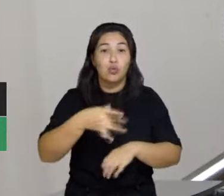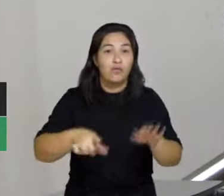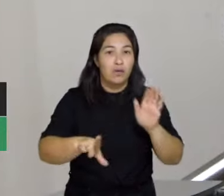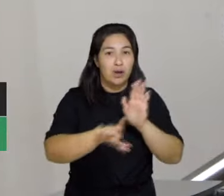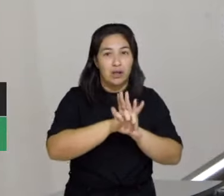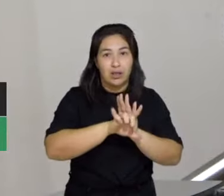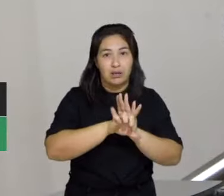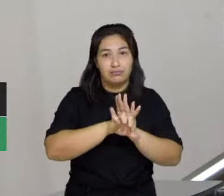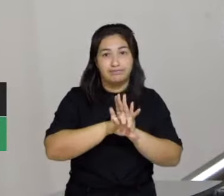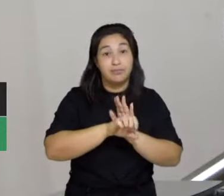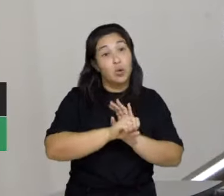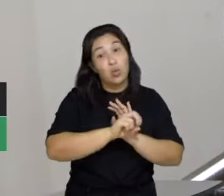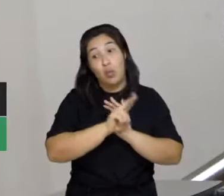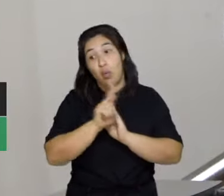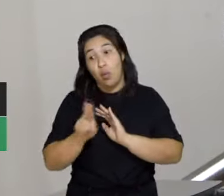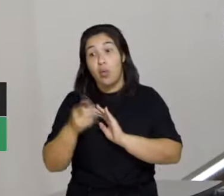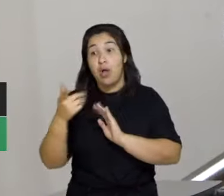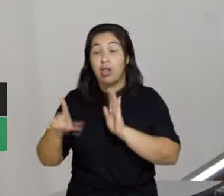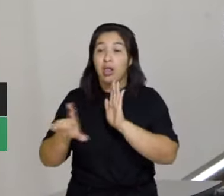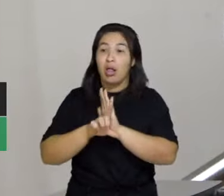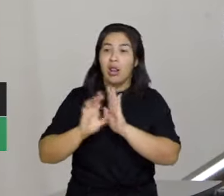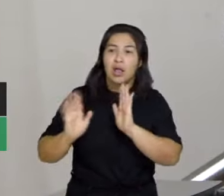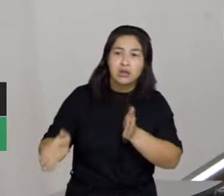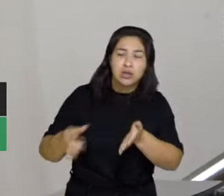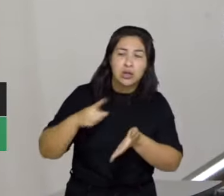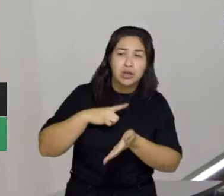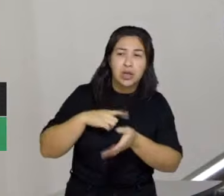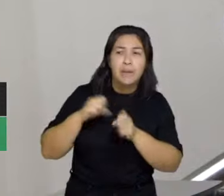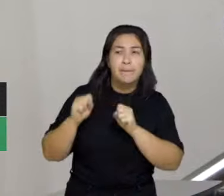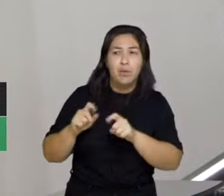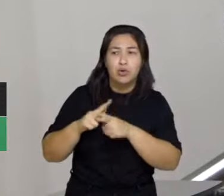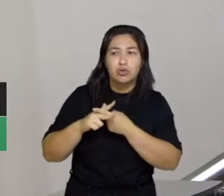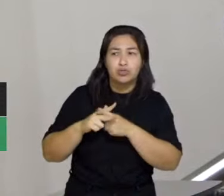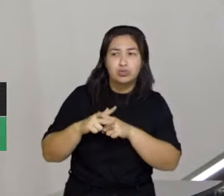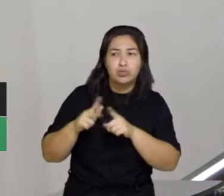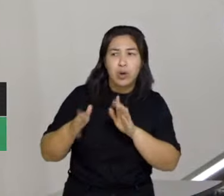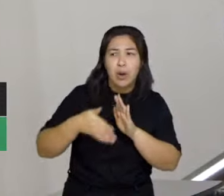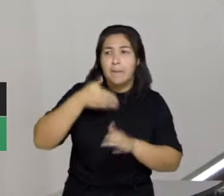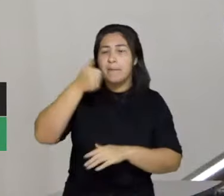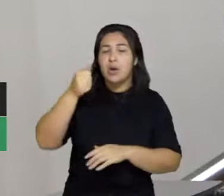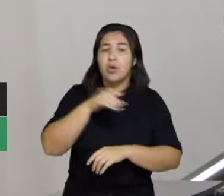o aperfeiçoamento de leis já existentes em nosso Estado?